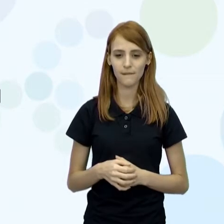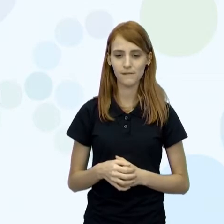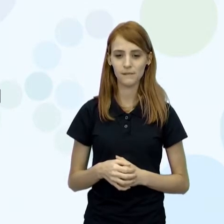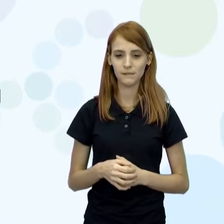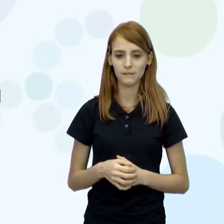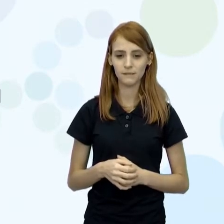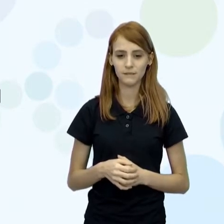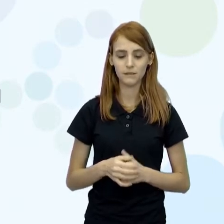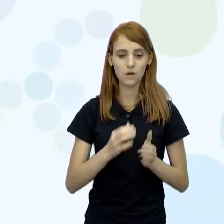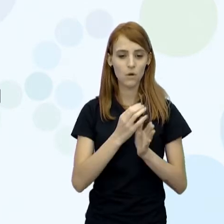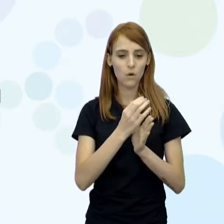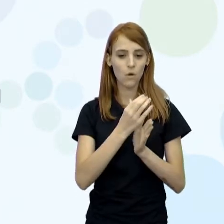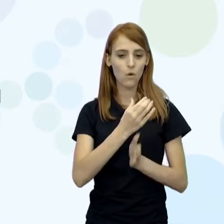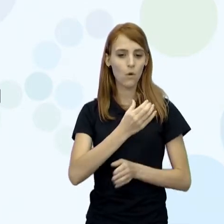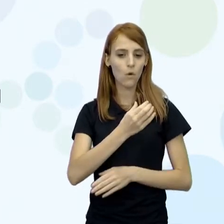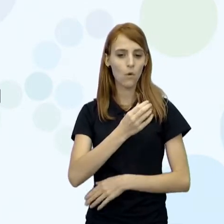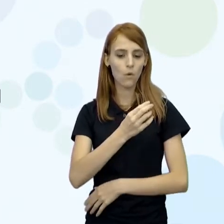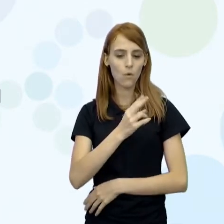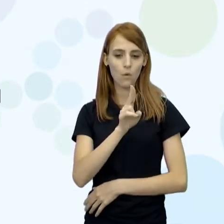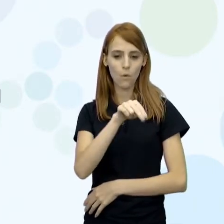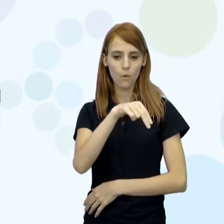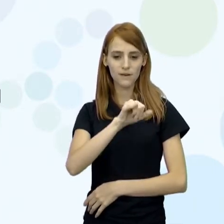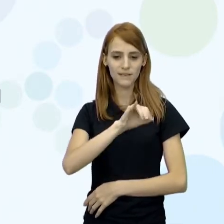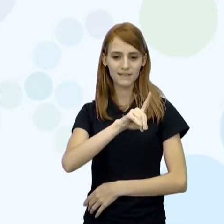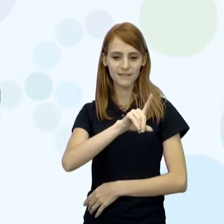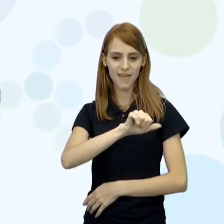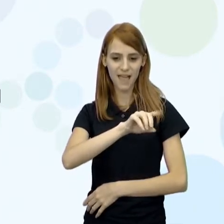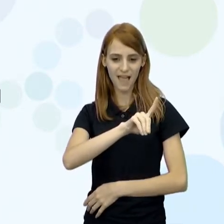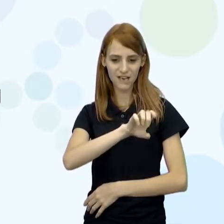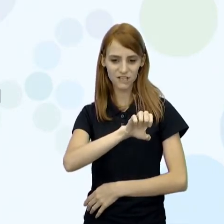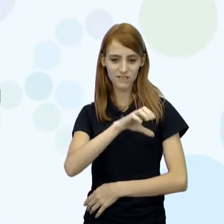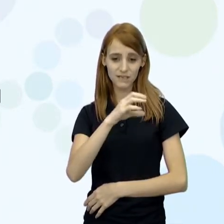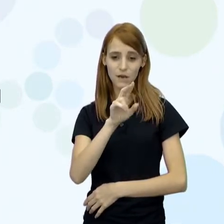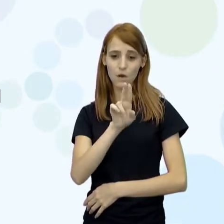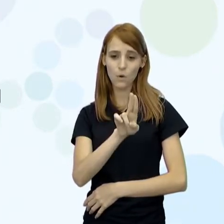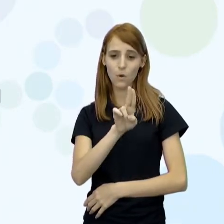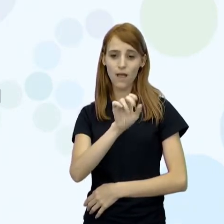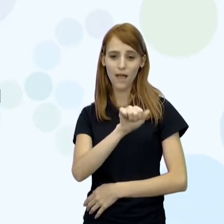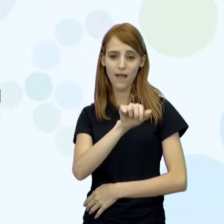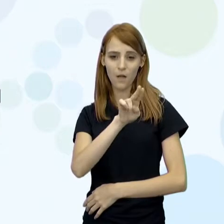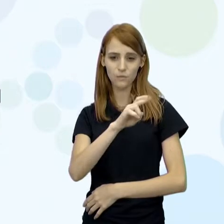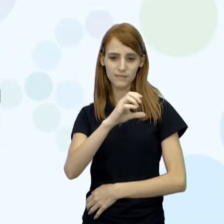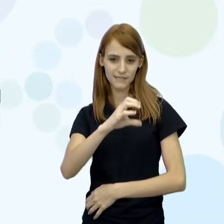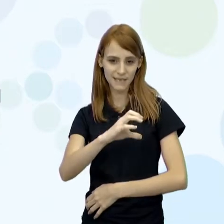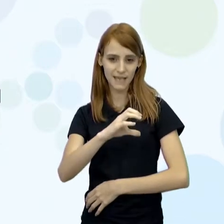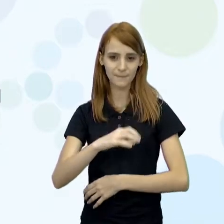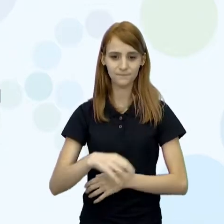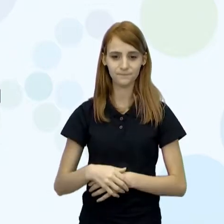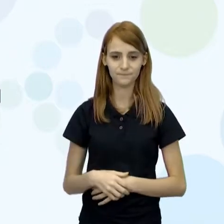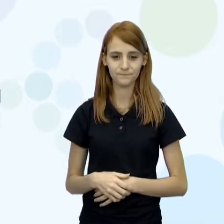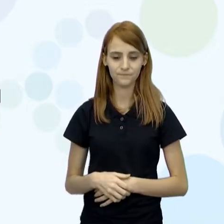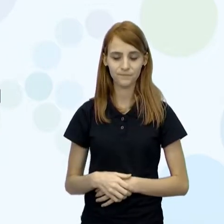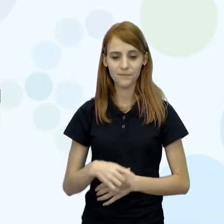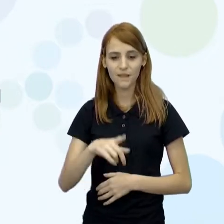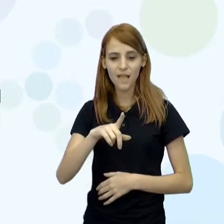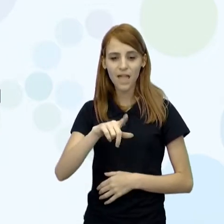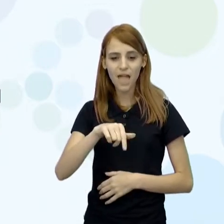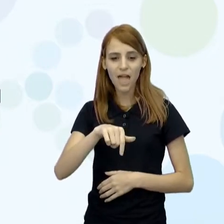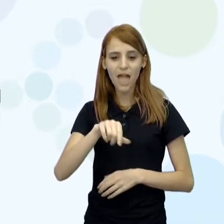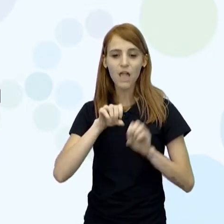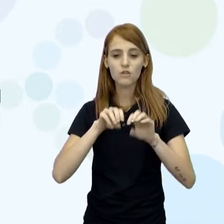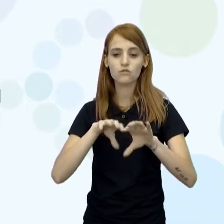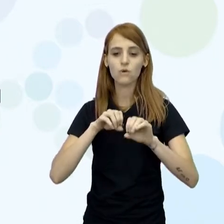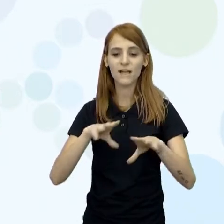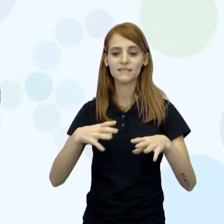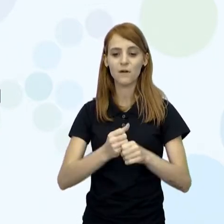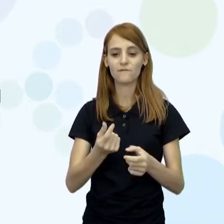tratam aí na escola. Deixa eu só habilitar a canetinha. A UC é a educação financeira sustentável